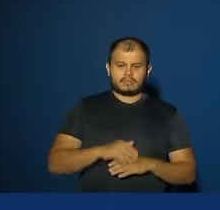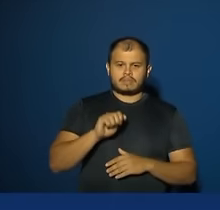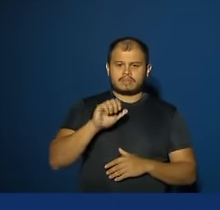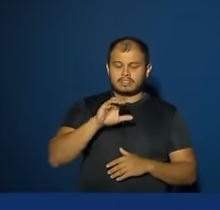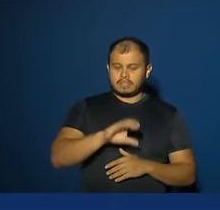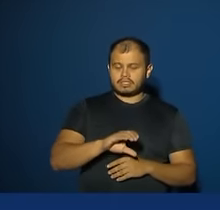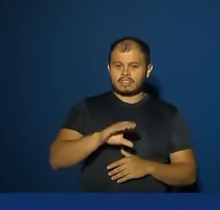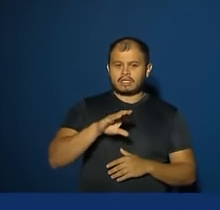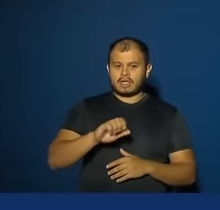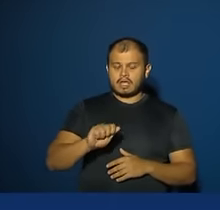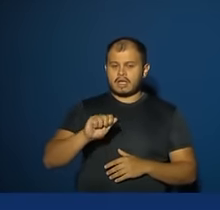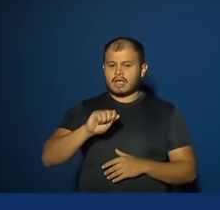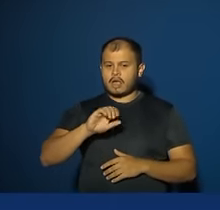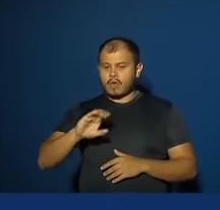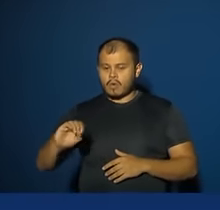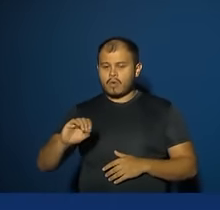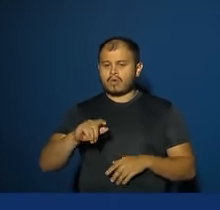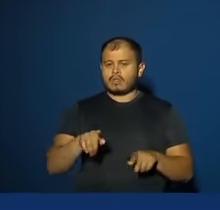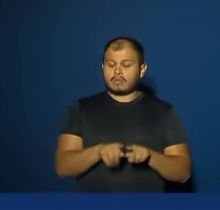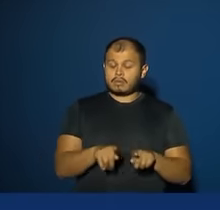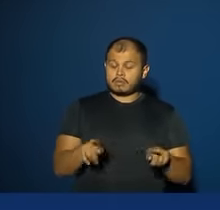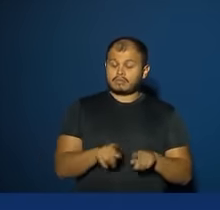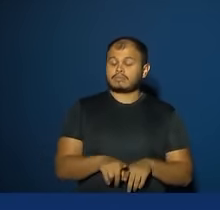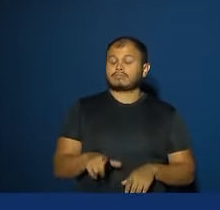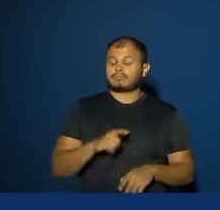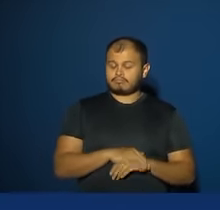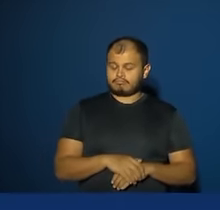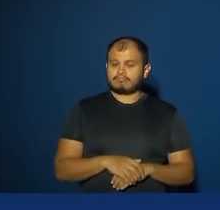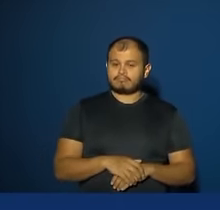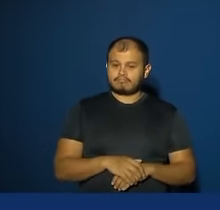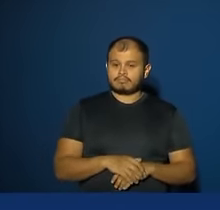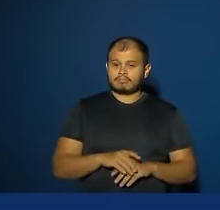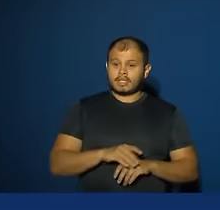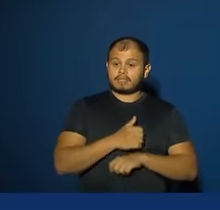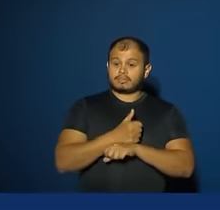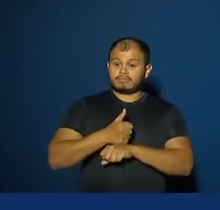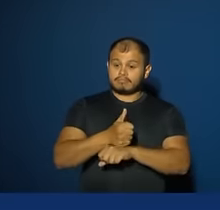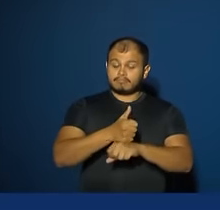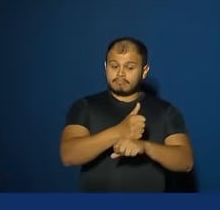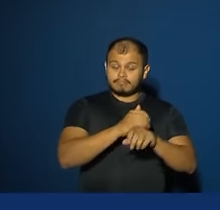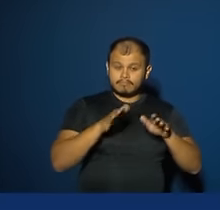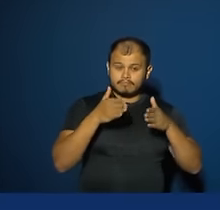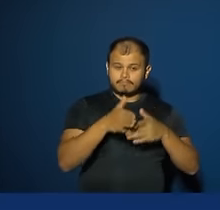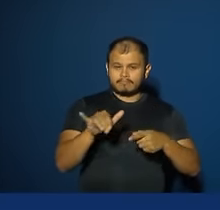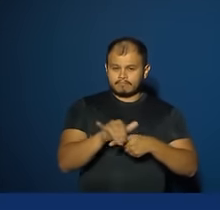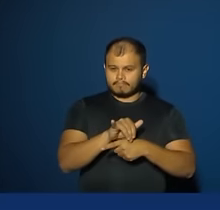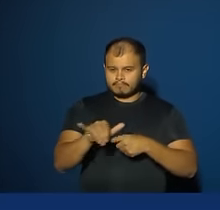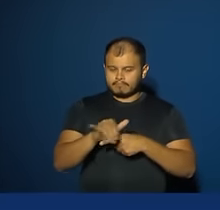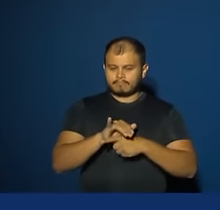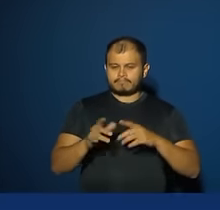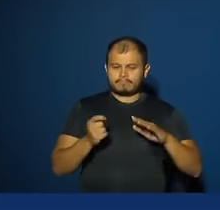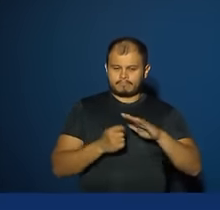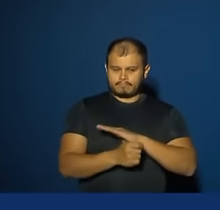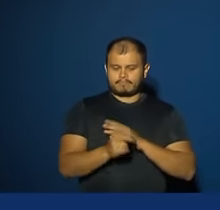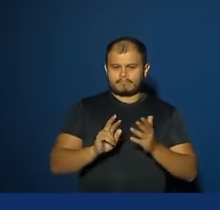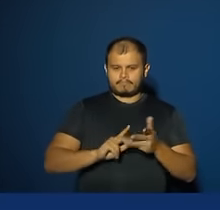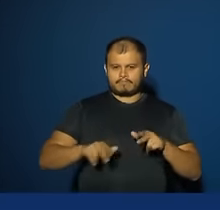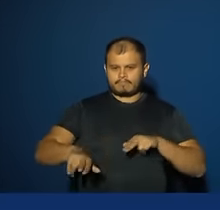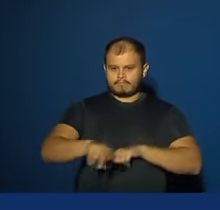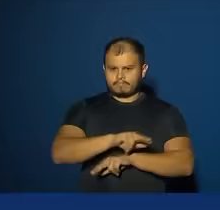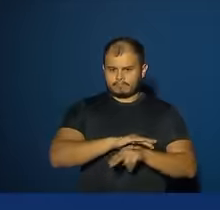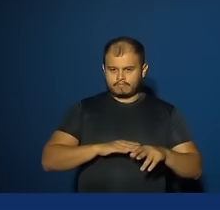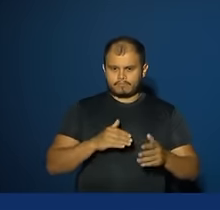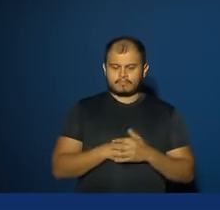sócio fundador da Truxt Investimentos, é gestora focada em estratégias de ações e multimercados. O Bruno começou sua carreira